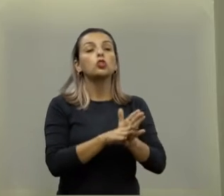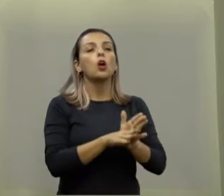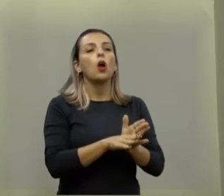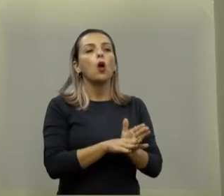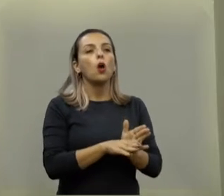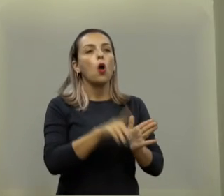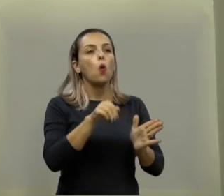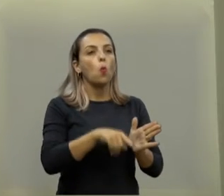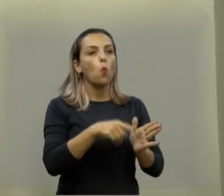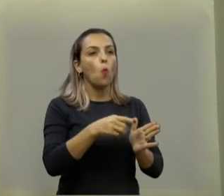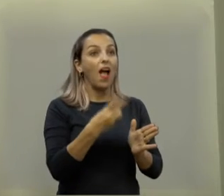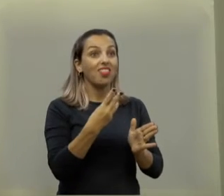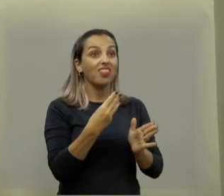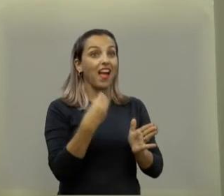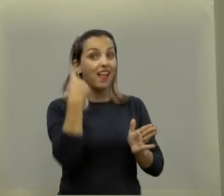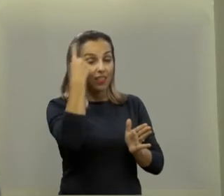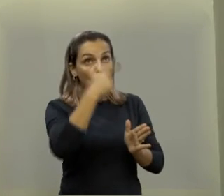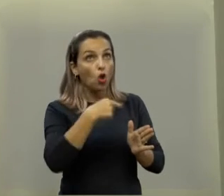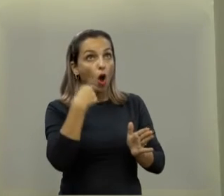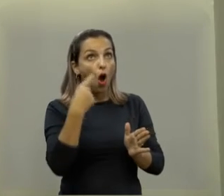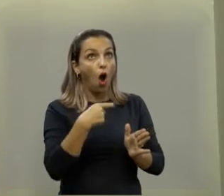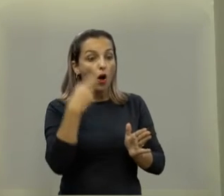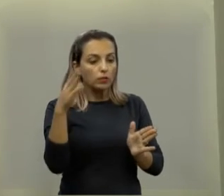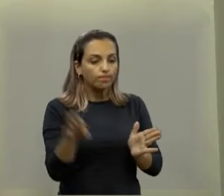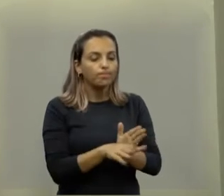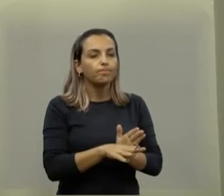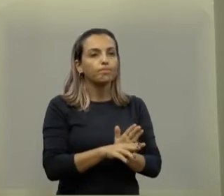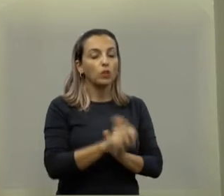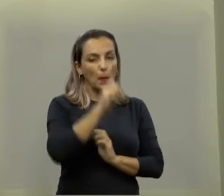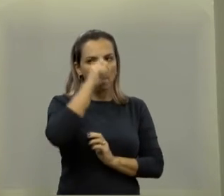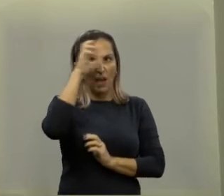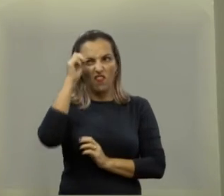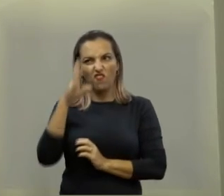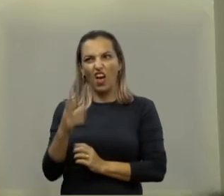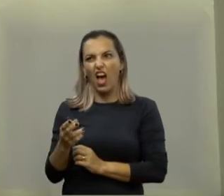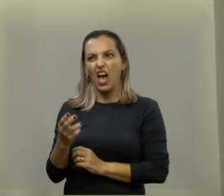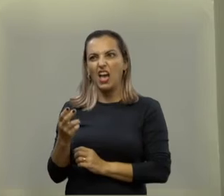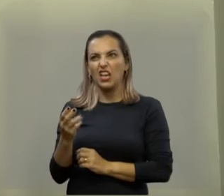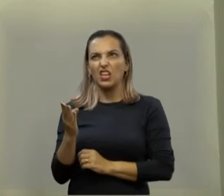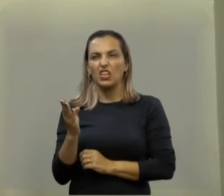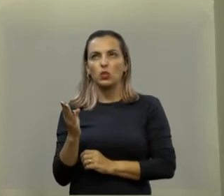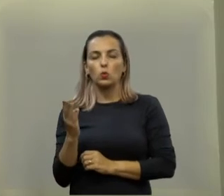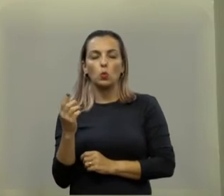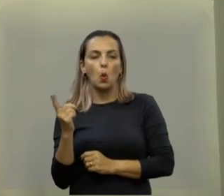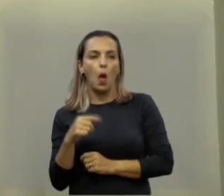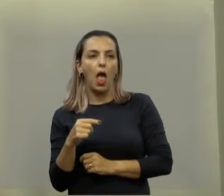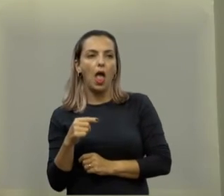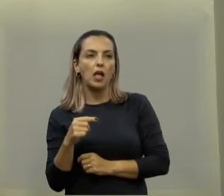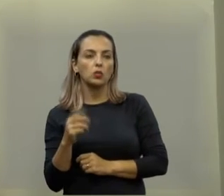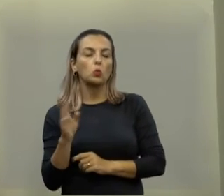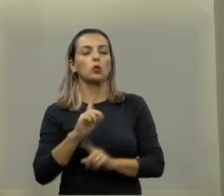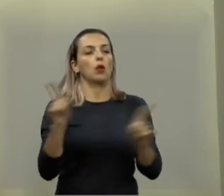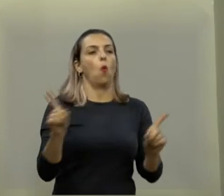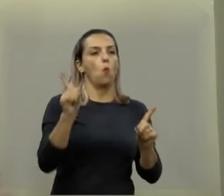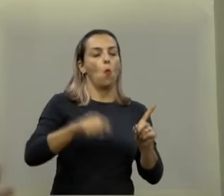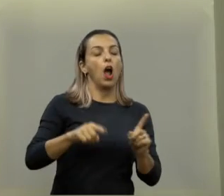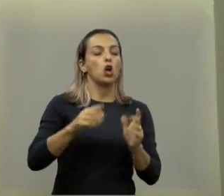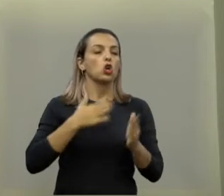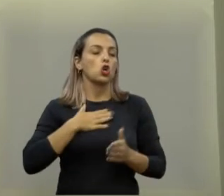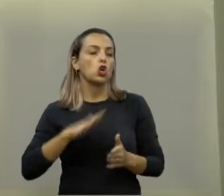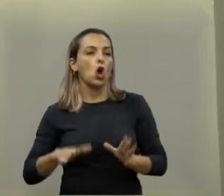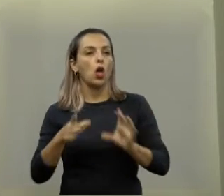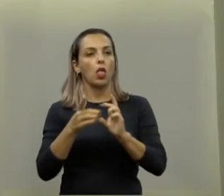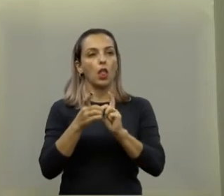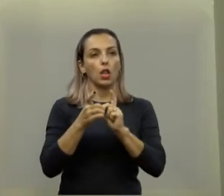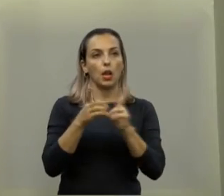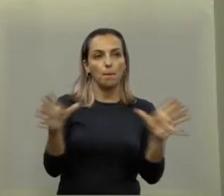mãos a cerca de três horas o prefeito nem disfarça mais já preferiu assumir que não gosta de democracia e